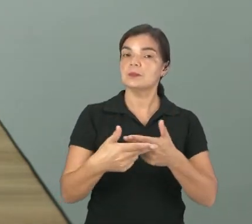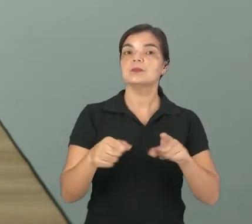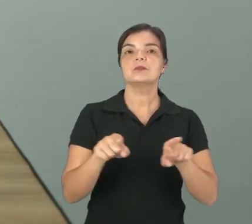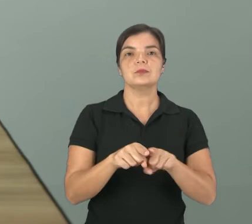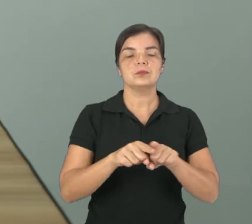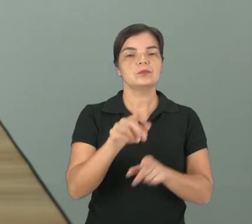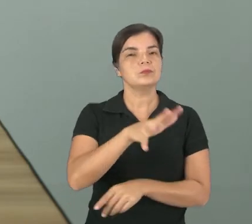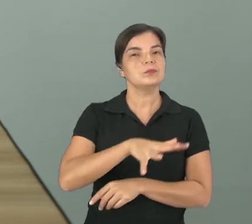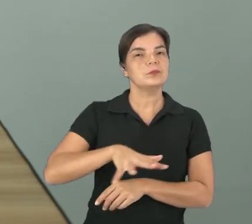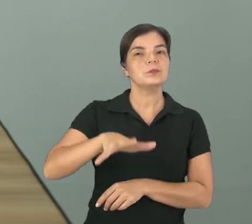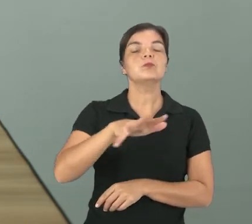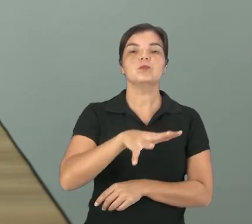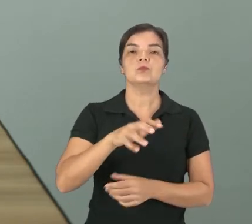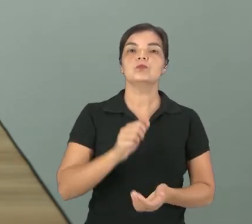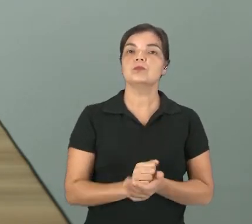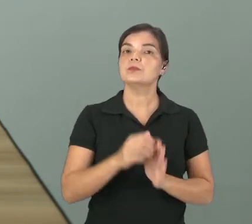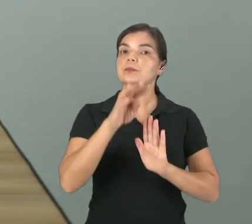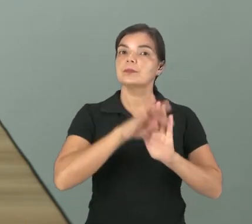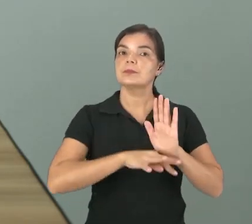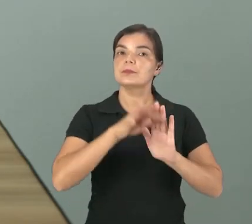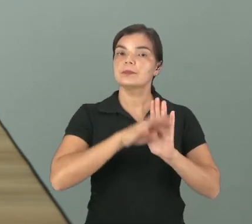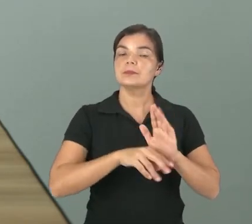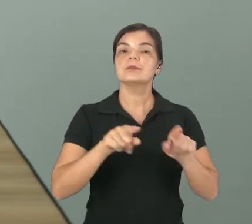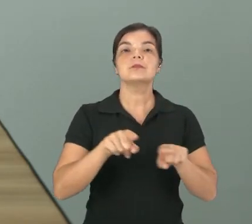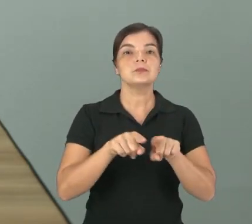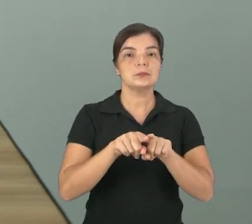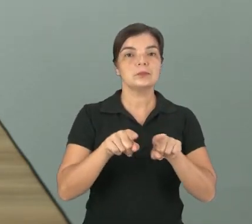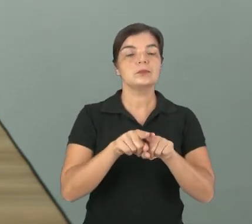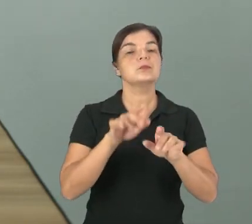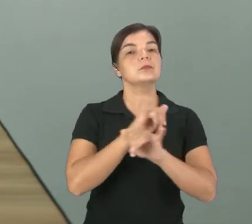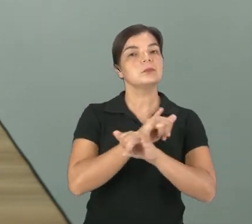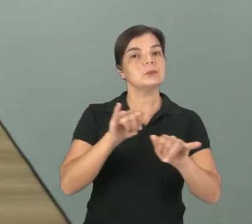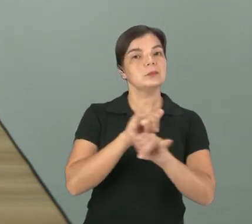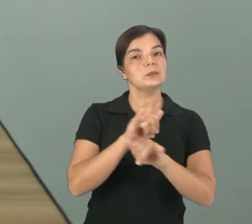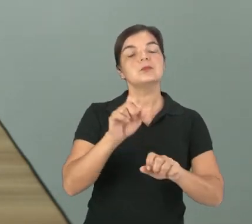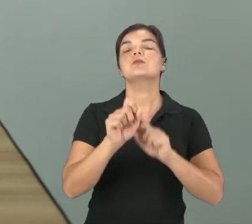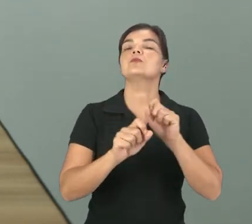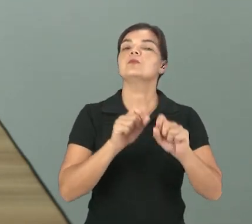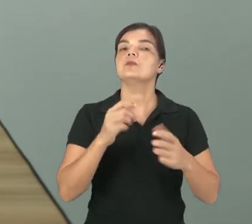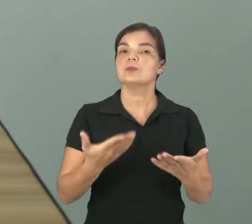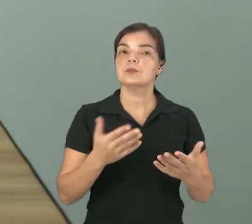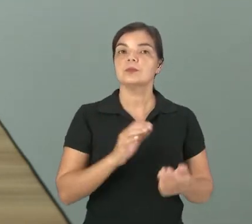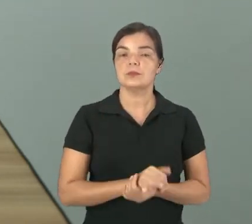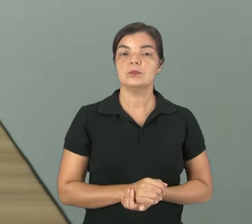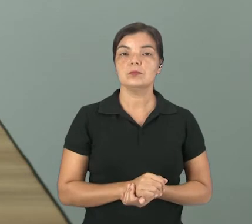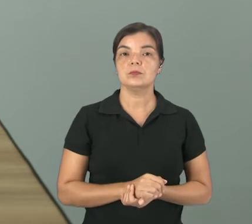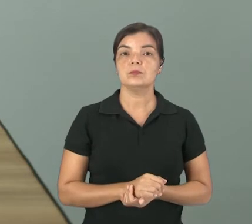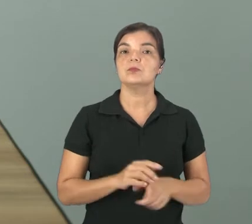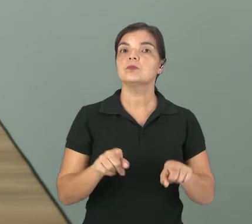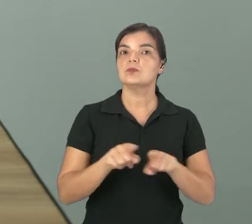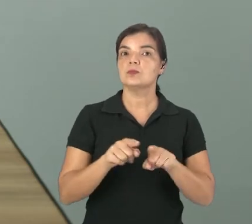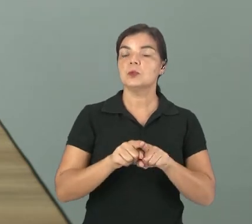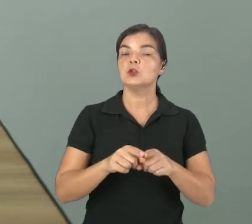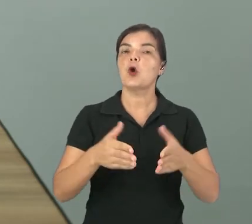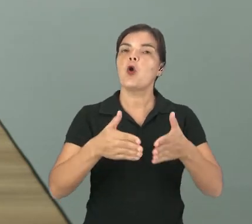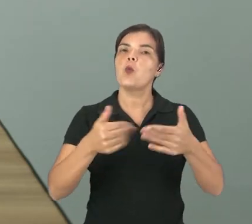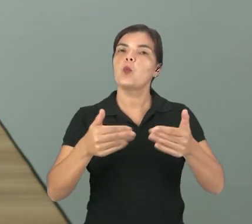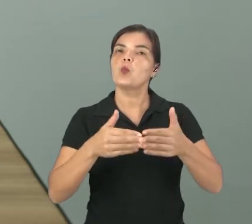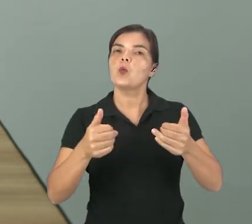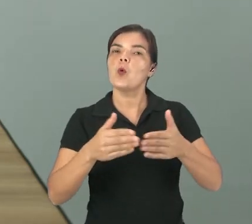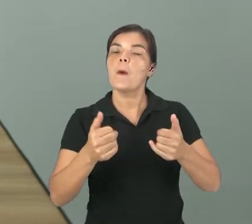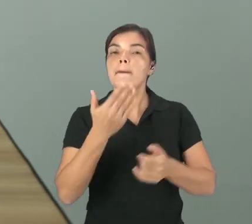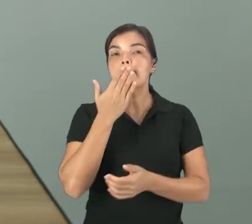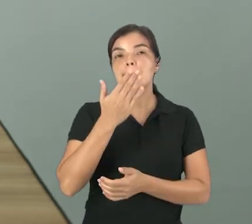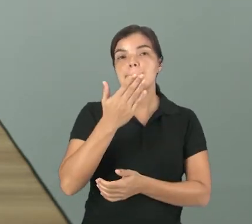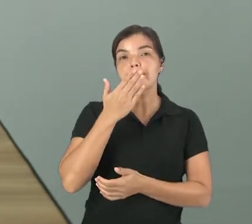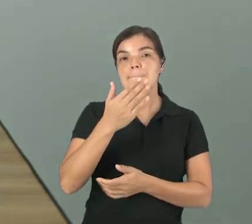interessante, na maioria das vezes, os textos que vêm escritos nas propagandas, eles são de uma forma imperativa. E o que isso quer